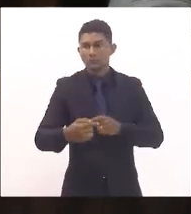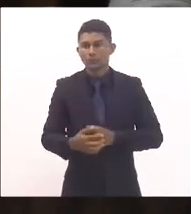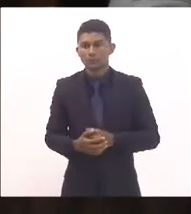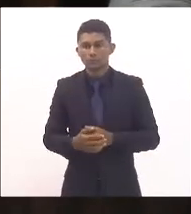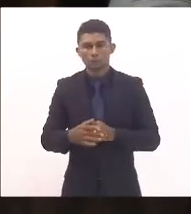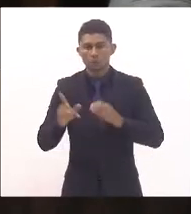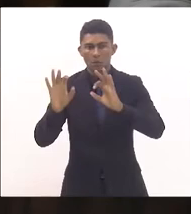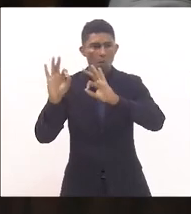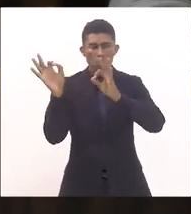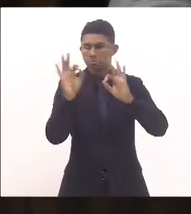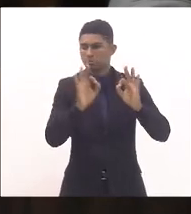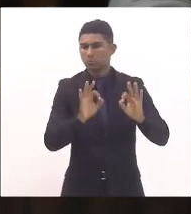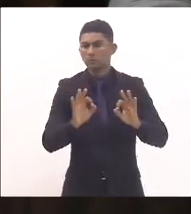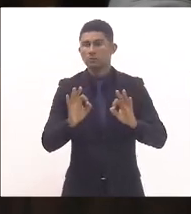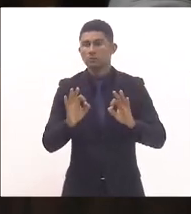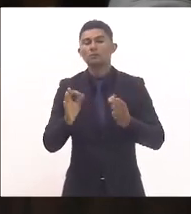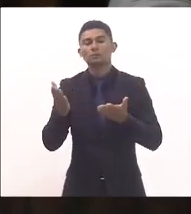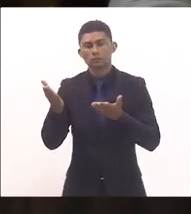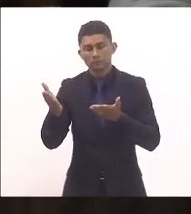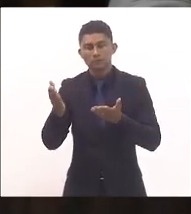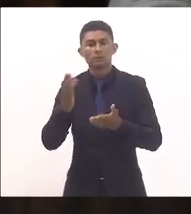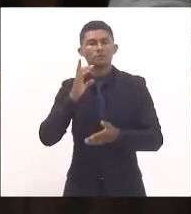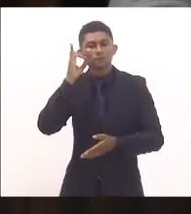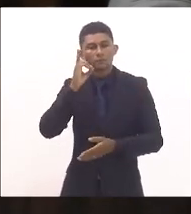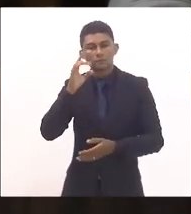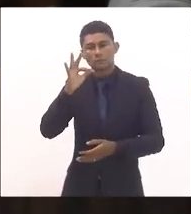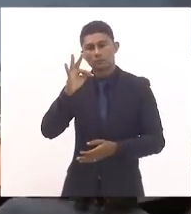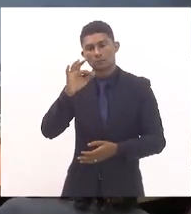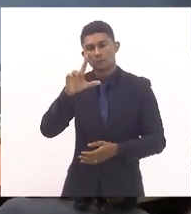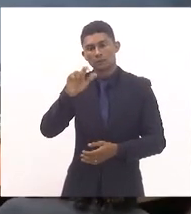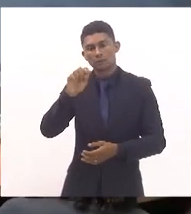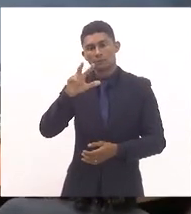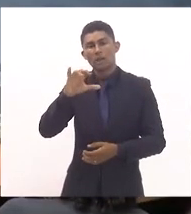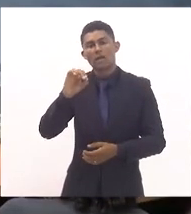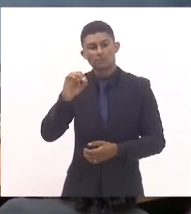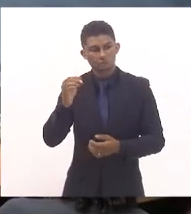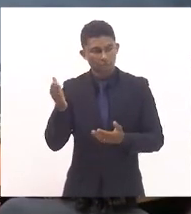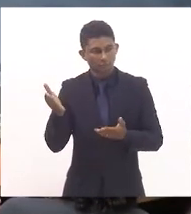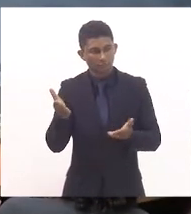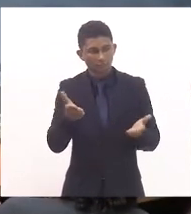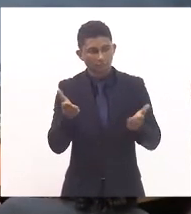Não havendo quem queira para discutir, deputado Flávio Serafim. Duas.